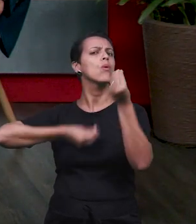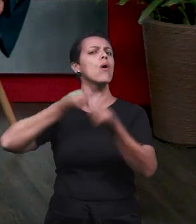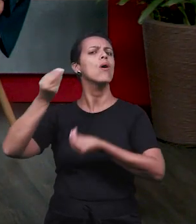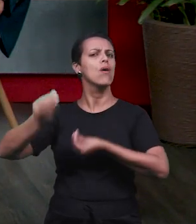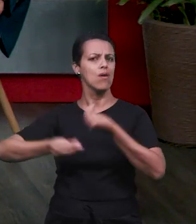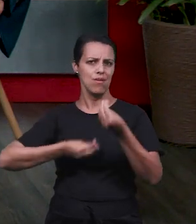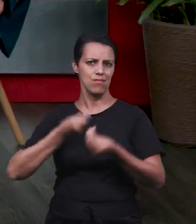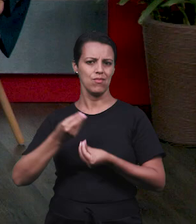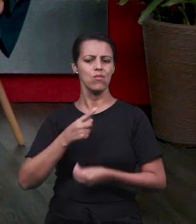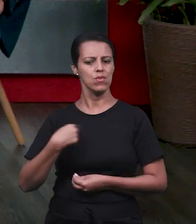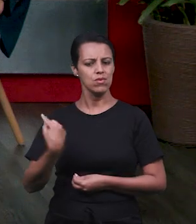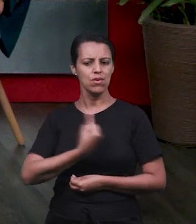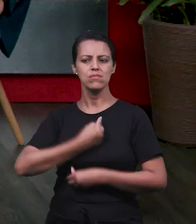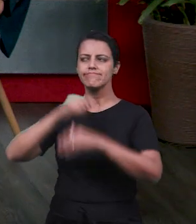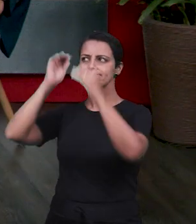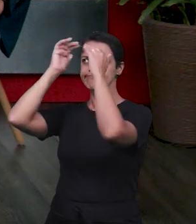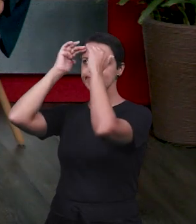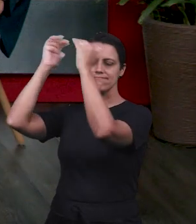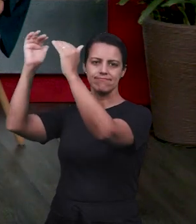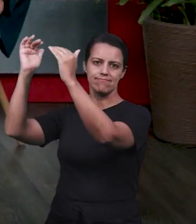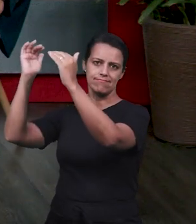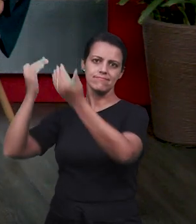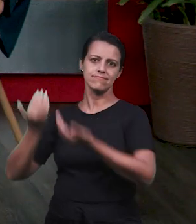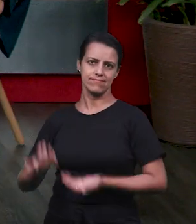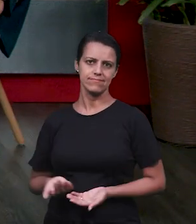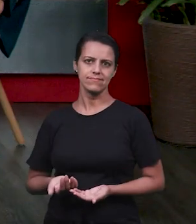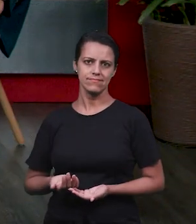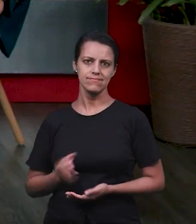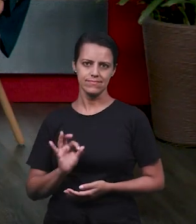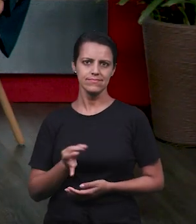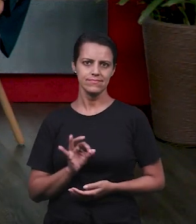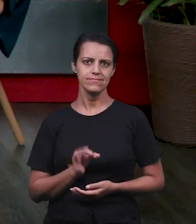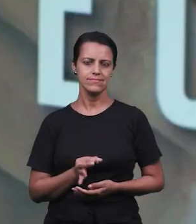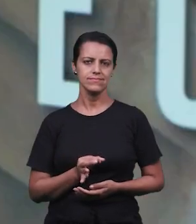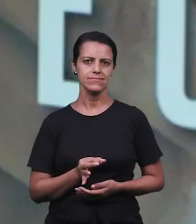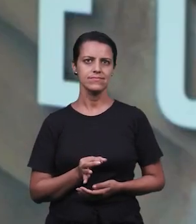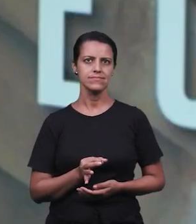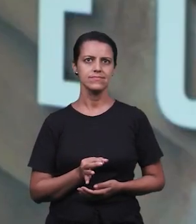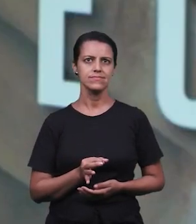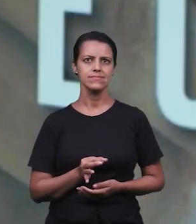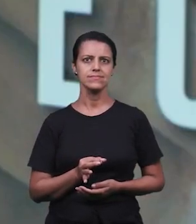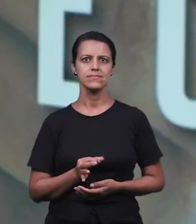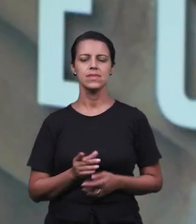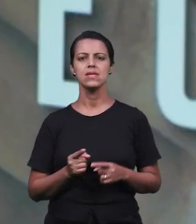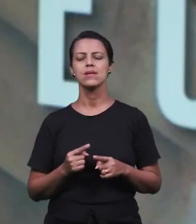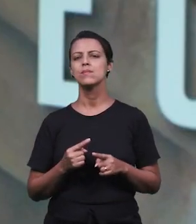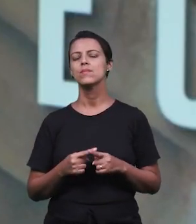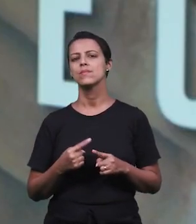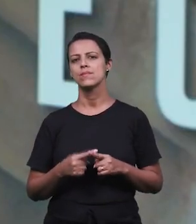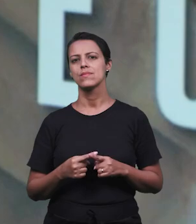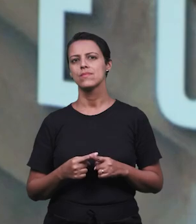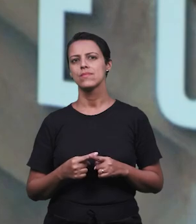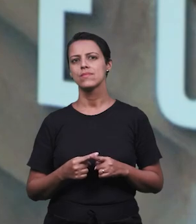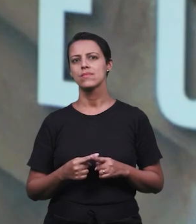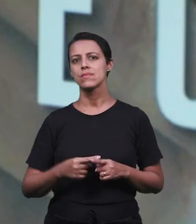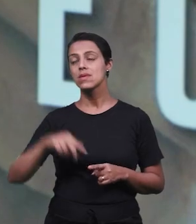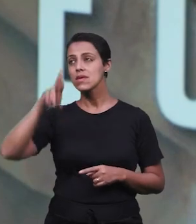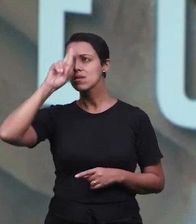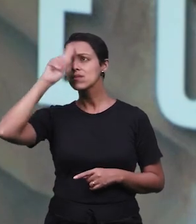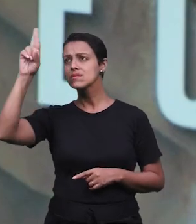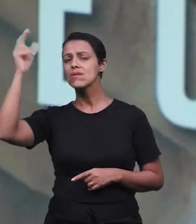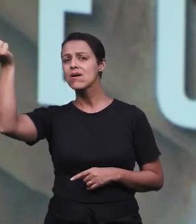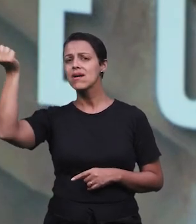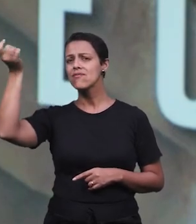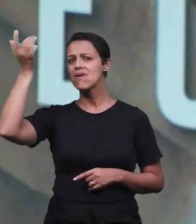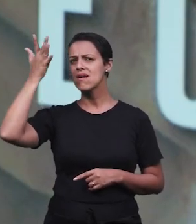caminhamos, né, nesse direcionamento. Exatamente, porque essa revelação de Deus não foi